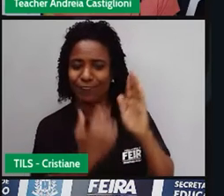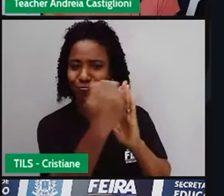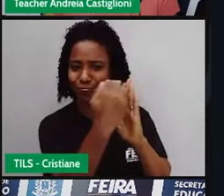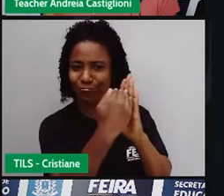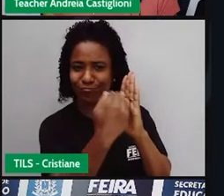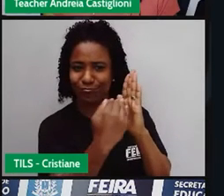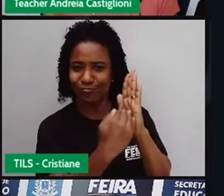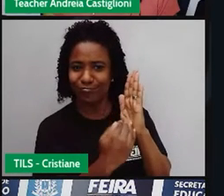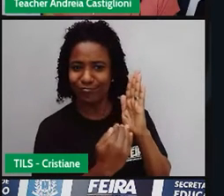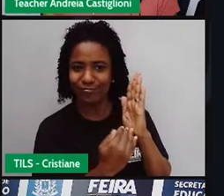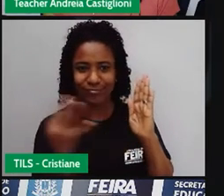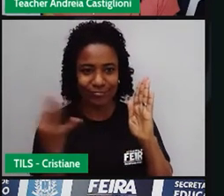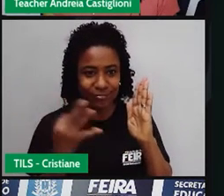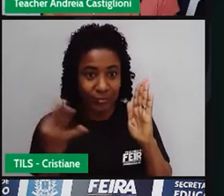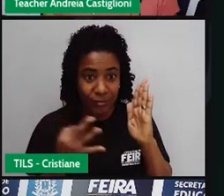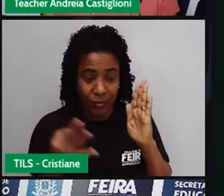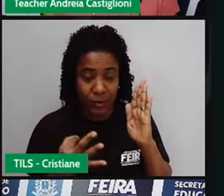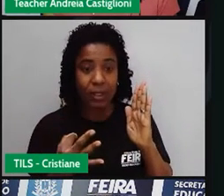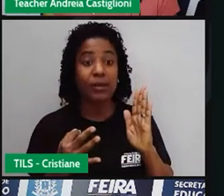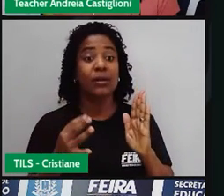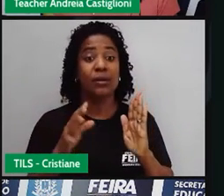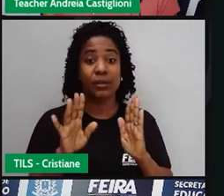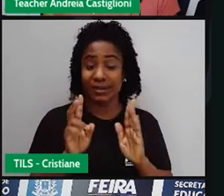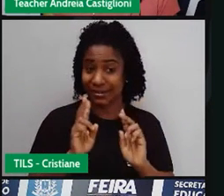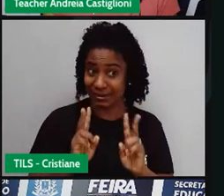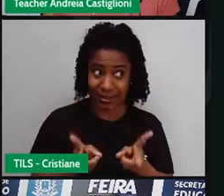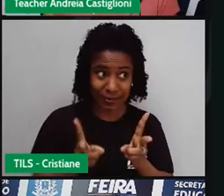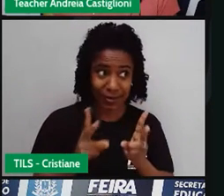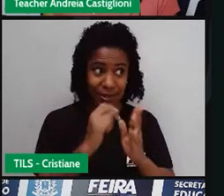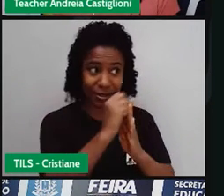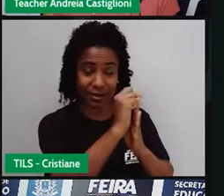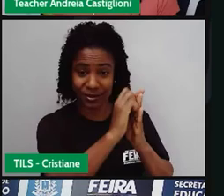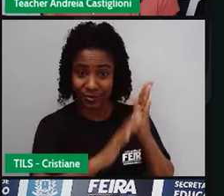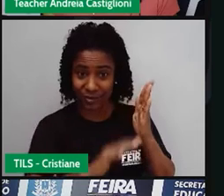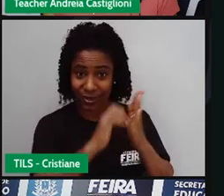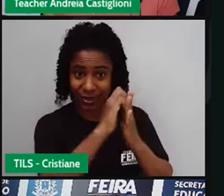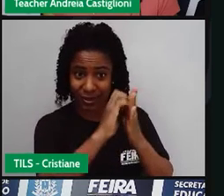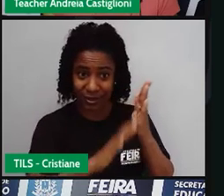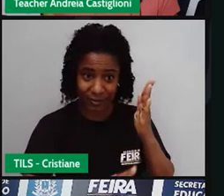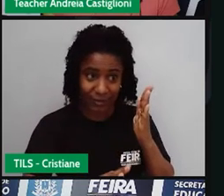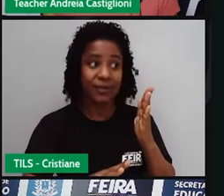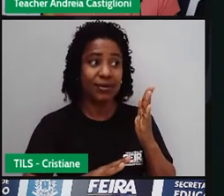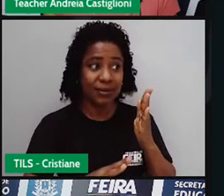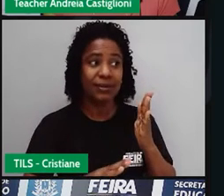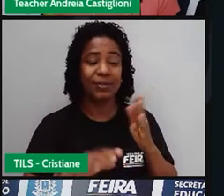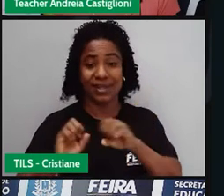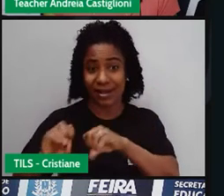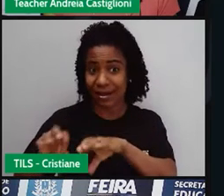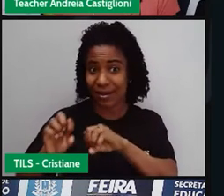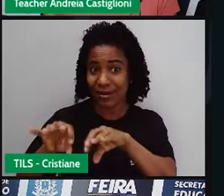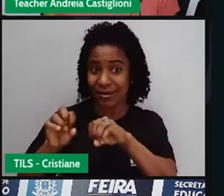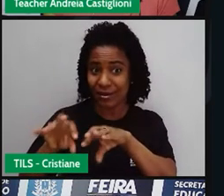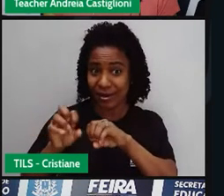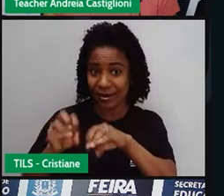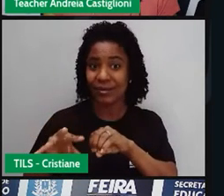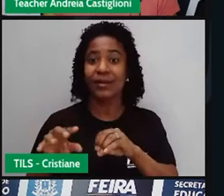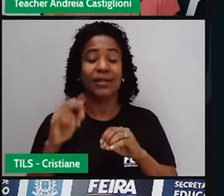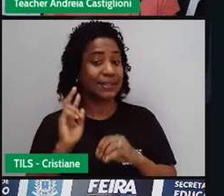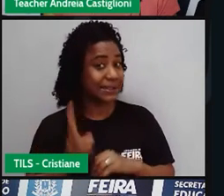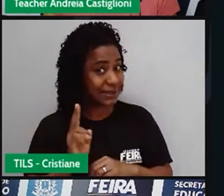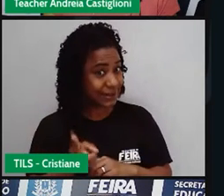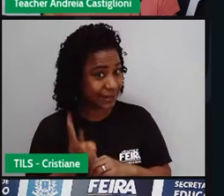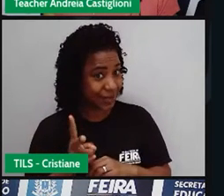bem organizado Toda vez que você pode realizava atividades durante a nossa aula coloque